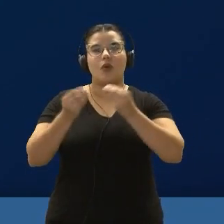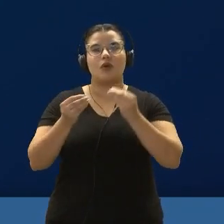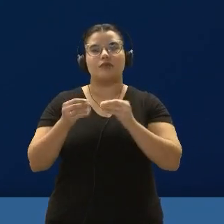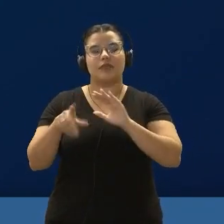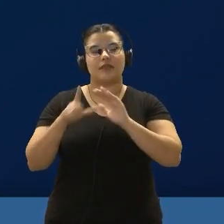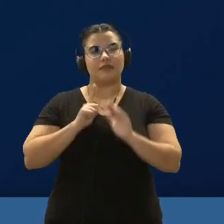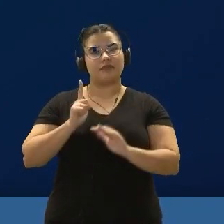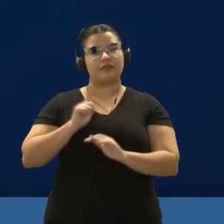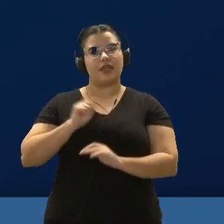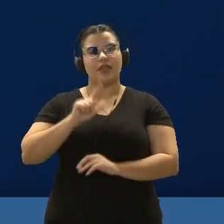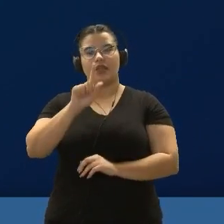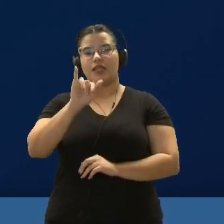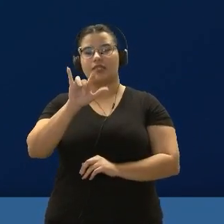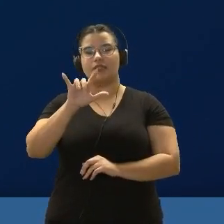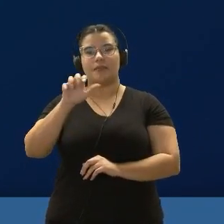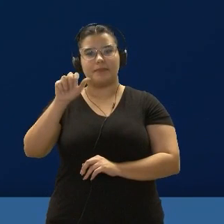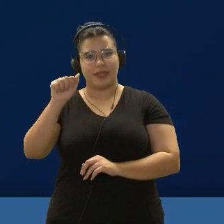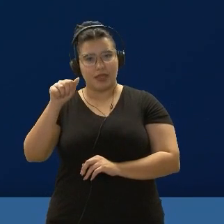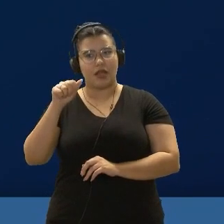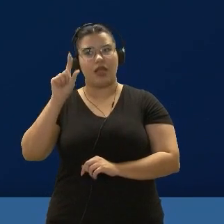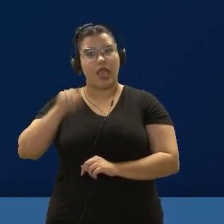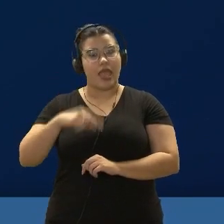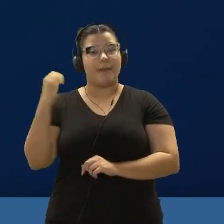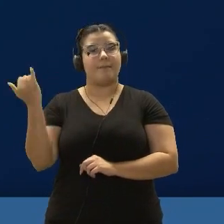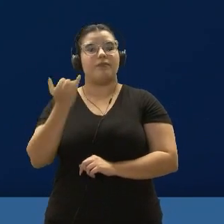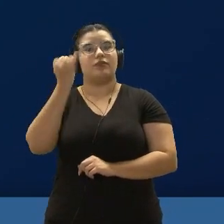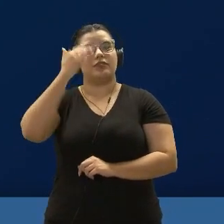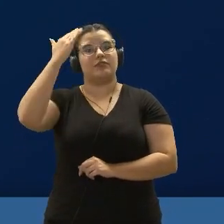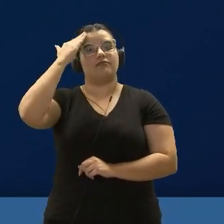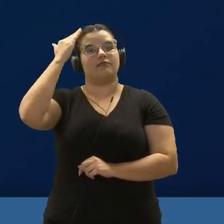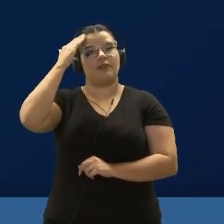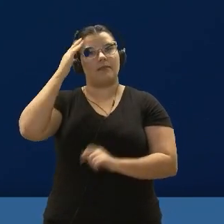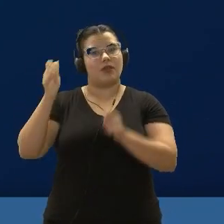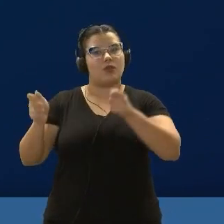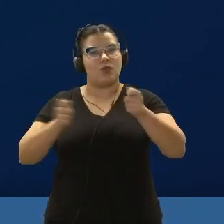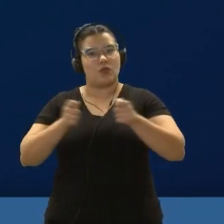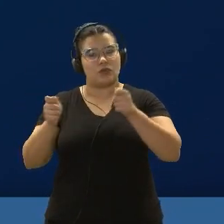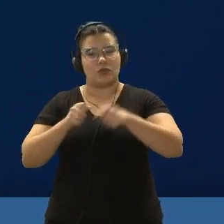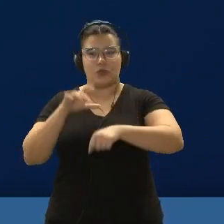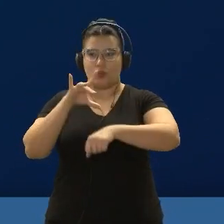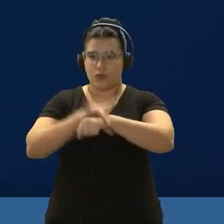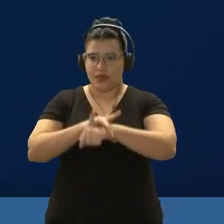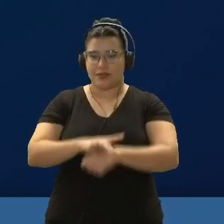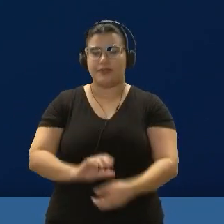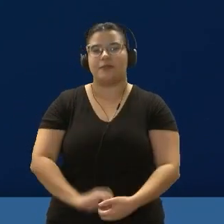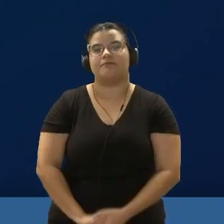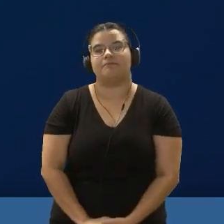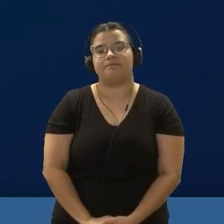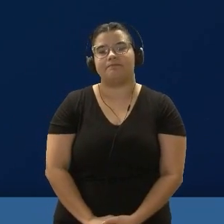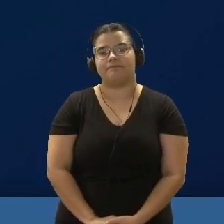glicemia. Essa educação também é importante para que ele entenda o controle da doença.